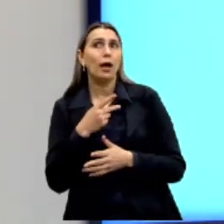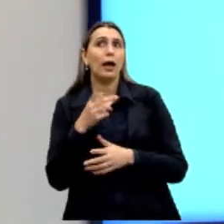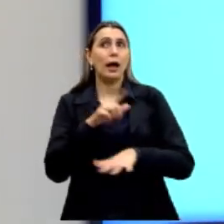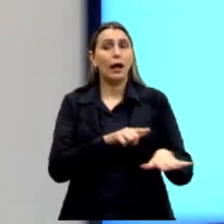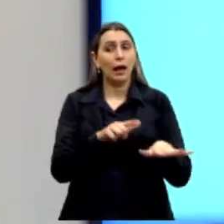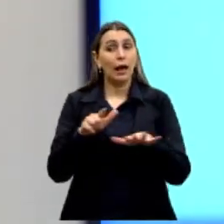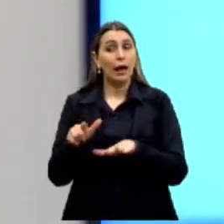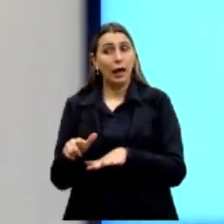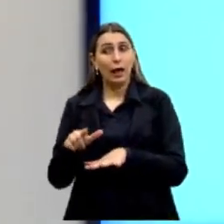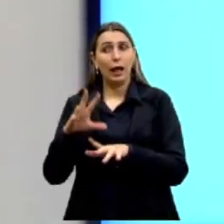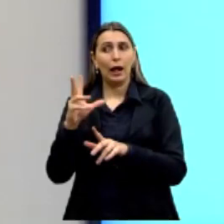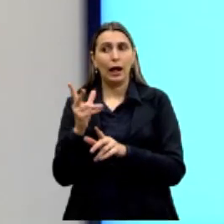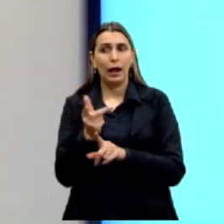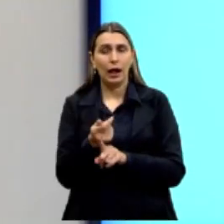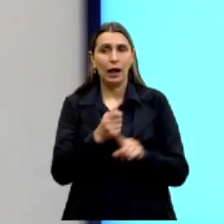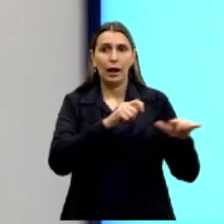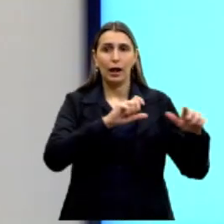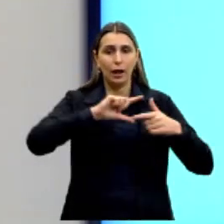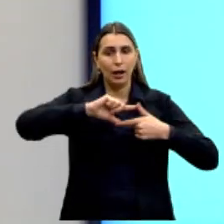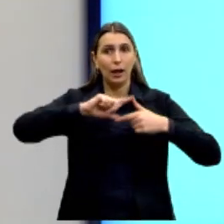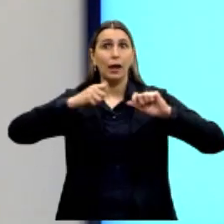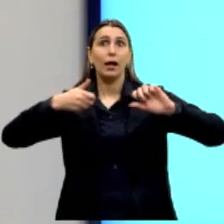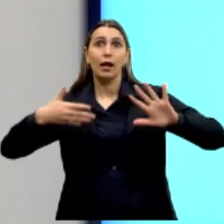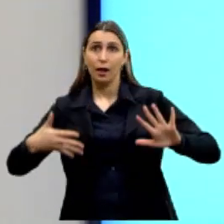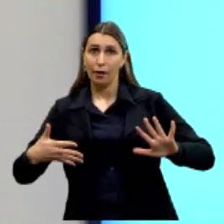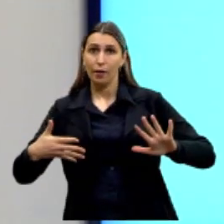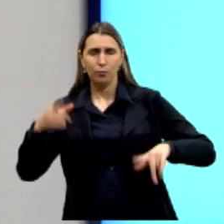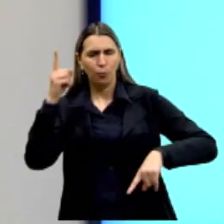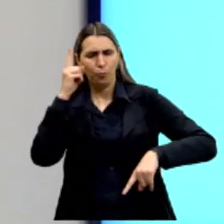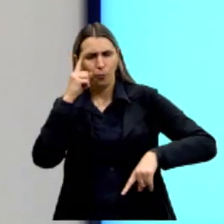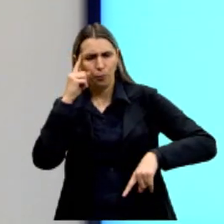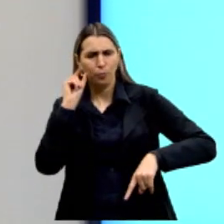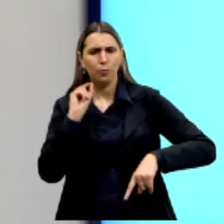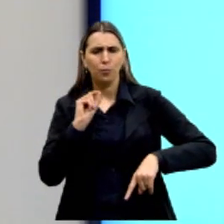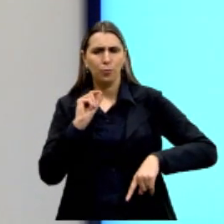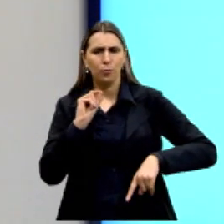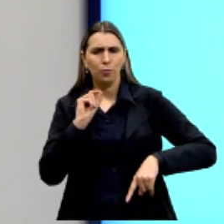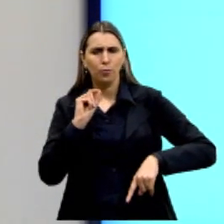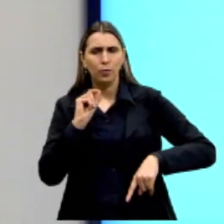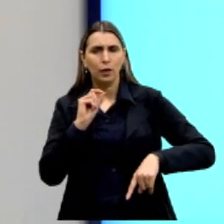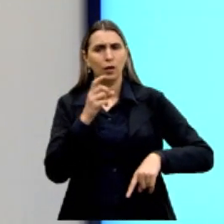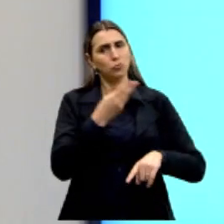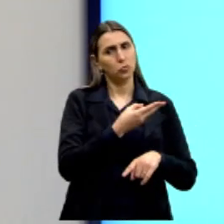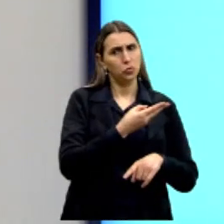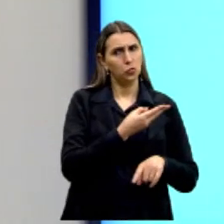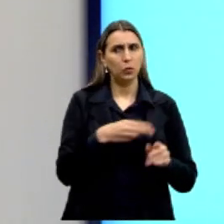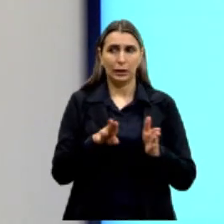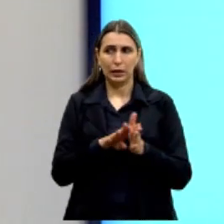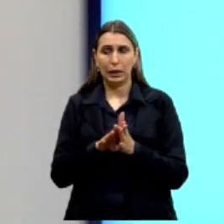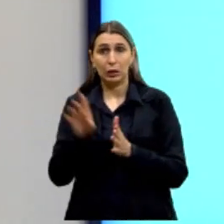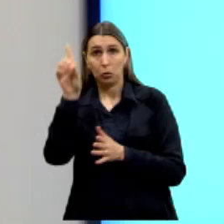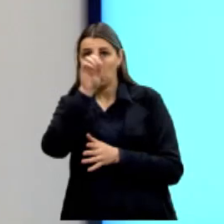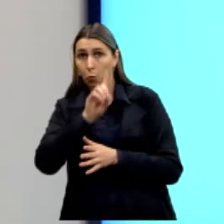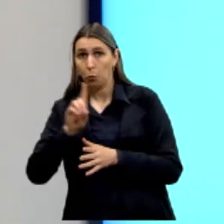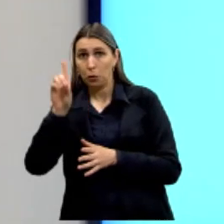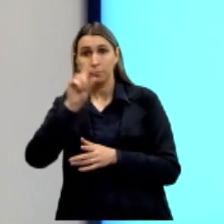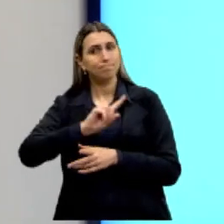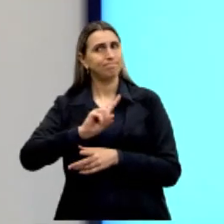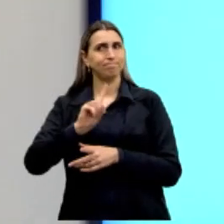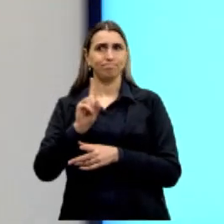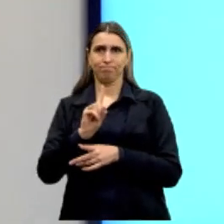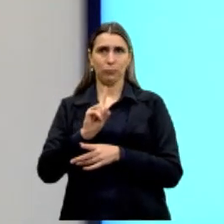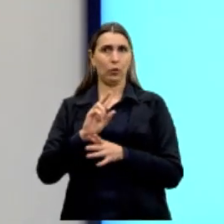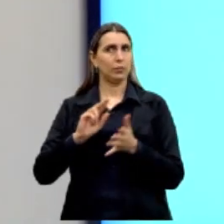Semana de Arte Moderna certo a gente pensa que é de segunda a domingo mas não